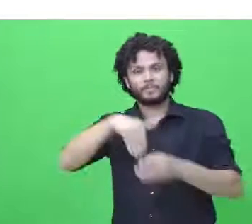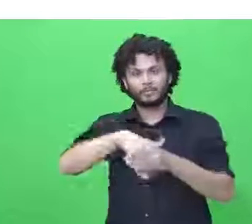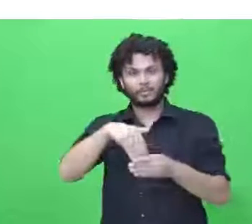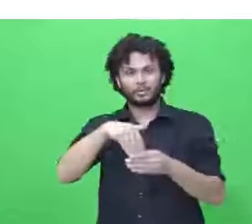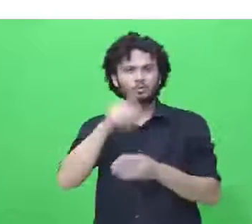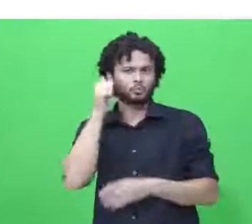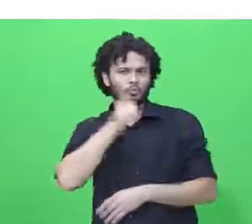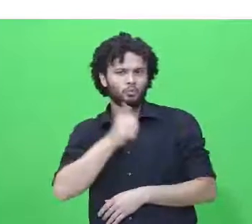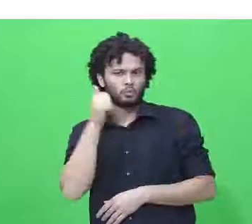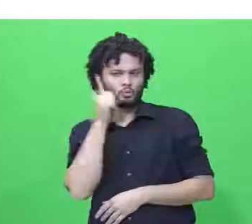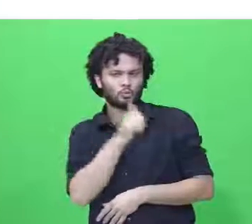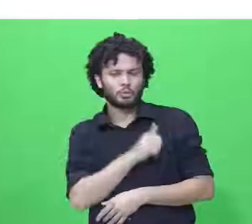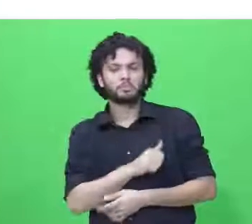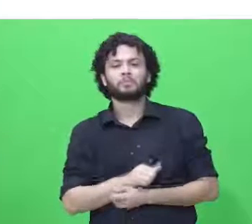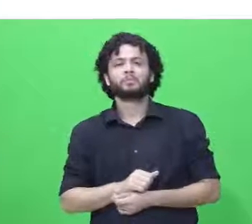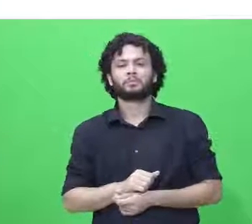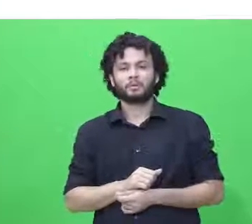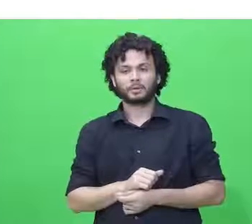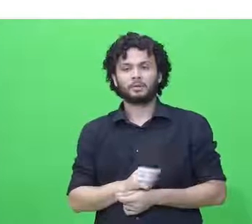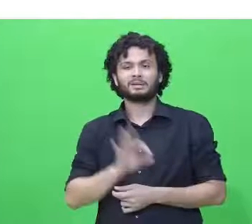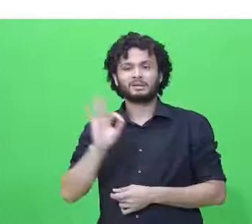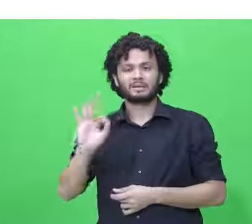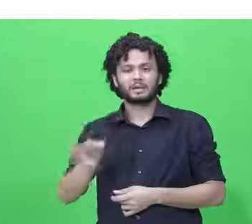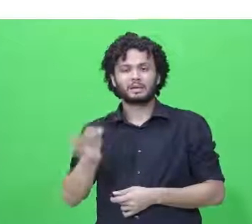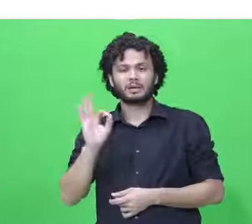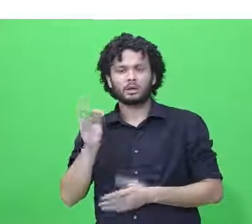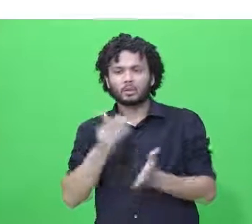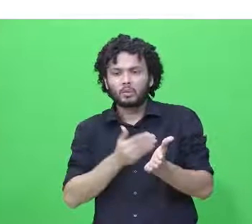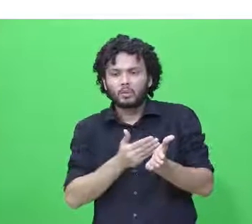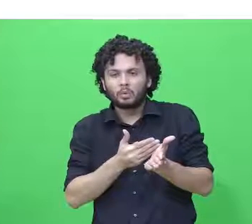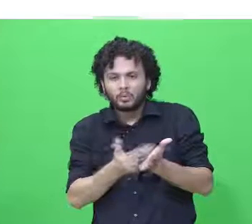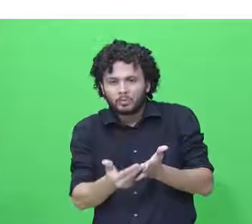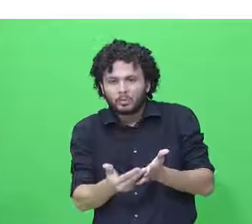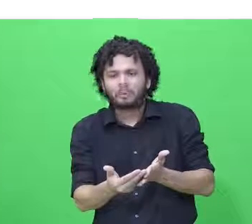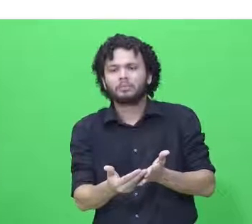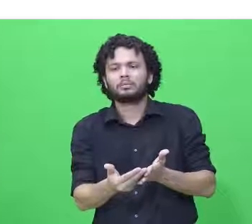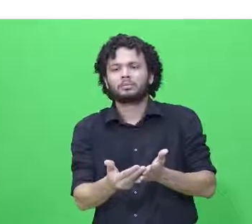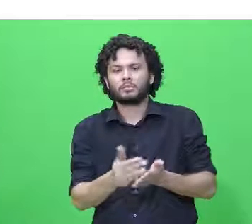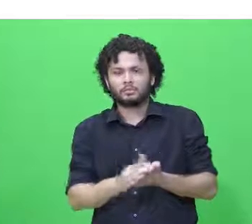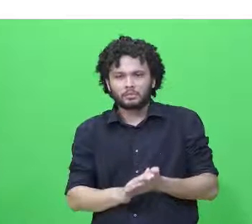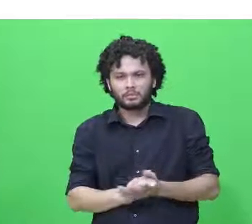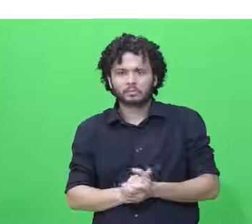O voto, então, feminino, ele vai exatamente, né, adentrar, então, aí,